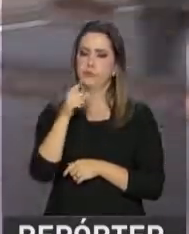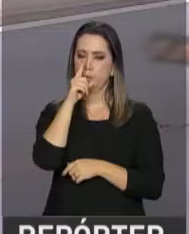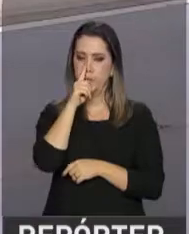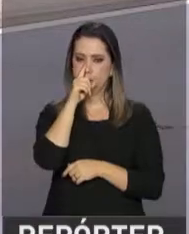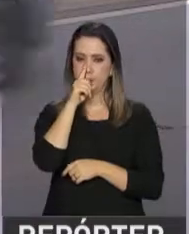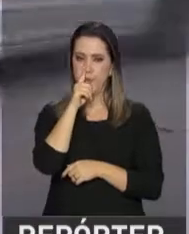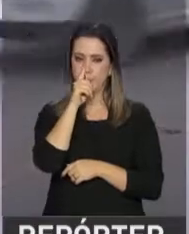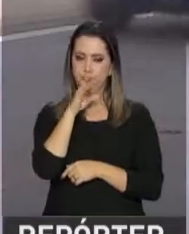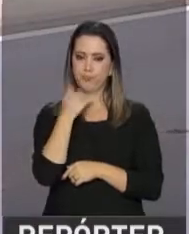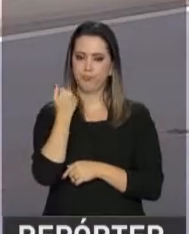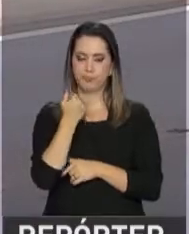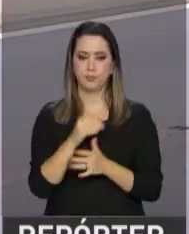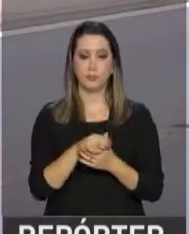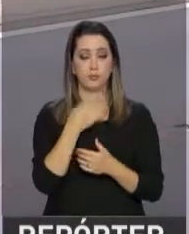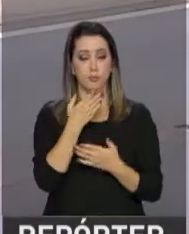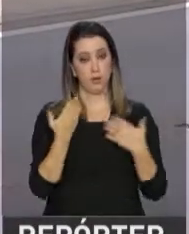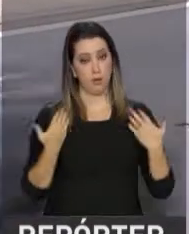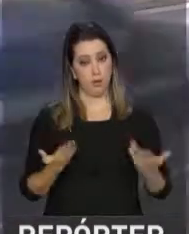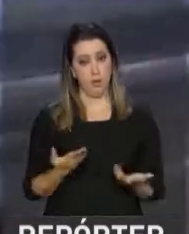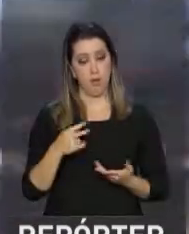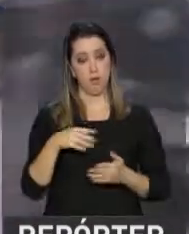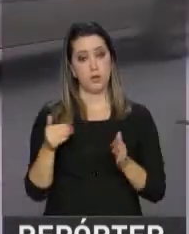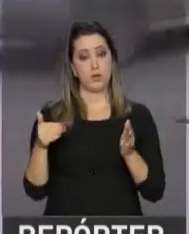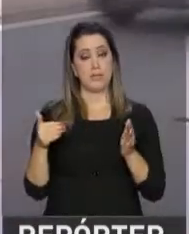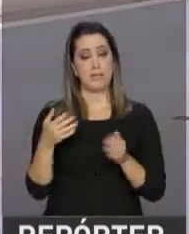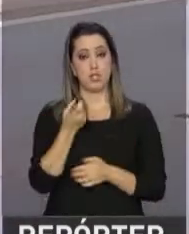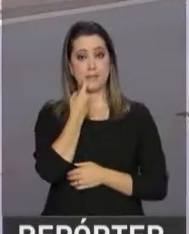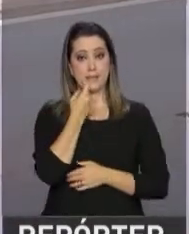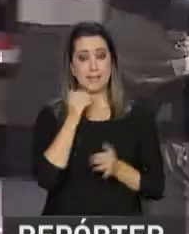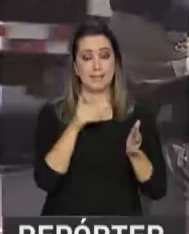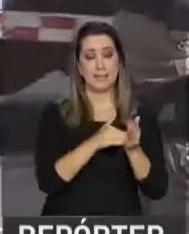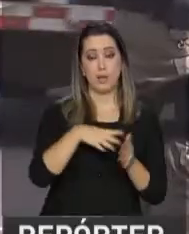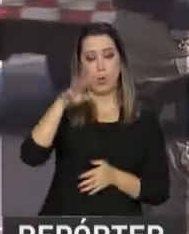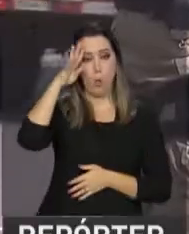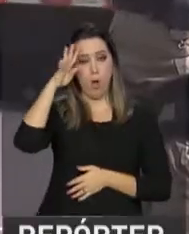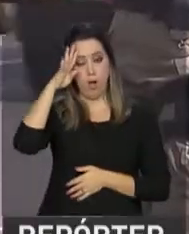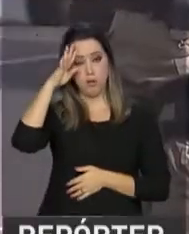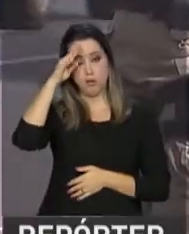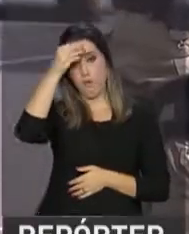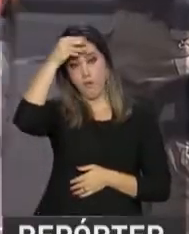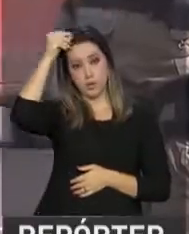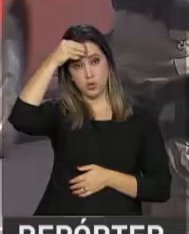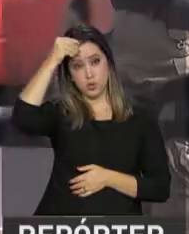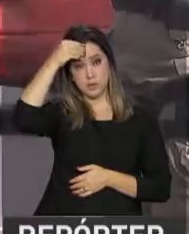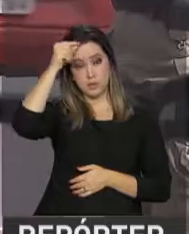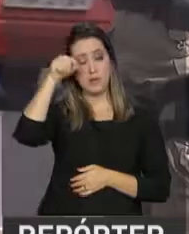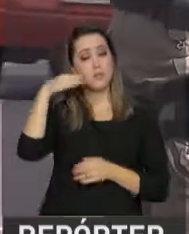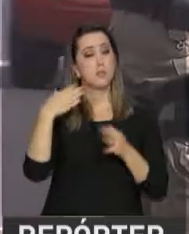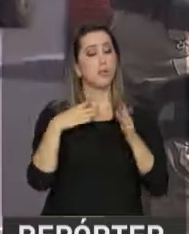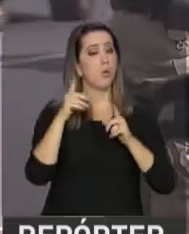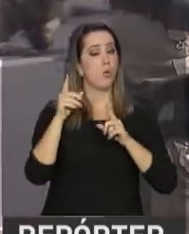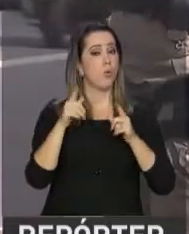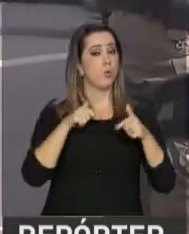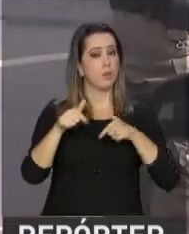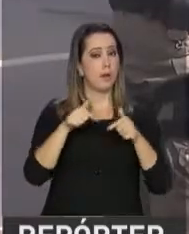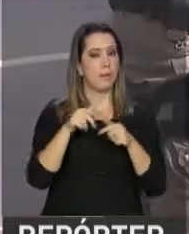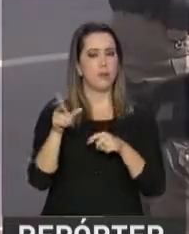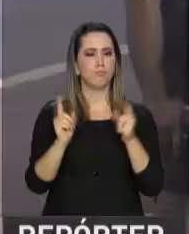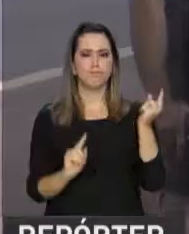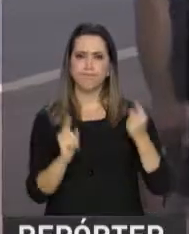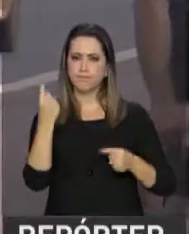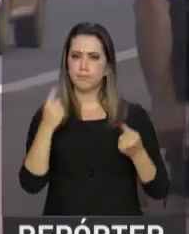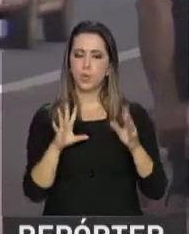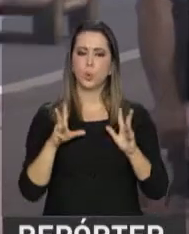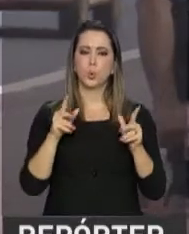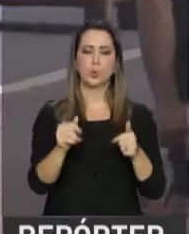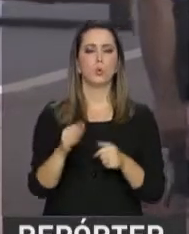Polícia Rodoviária Federal realiza de sexta até quarta-feira de cinzas a Operação Carnaval. A fiscalização será intensificada em